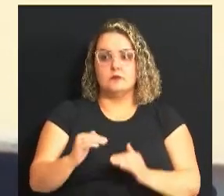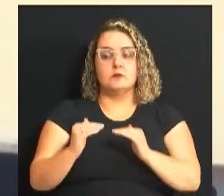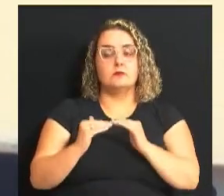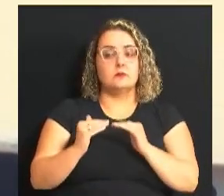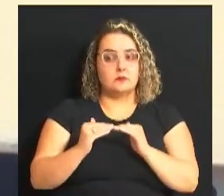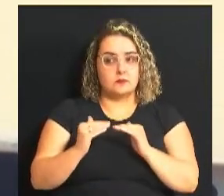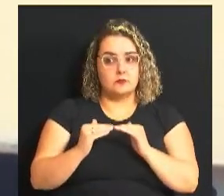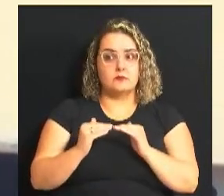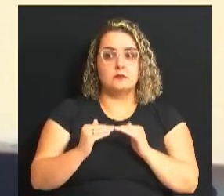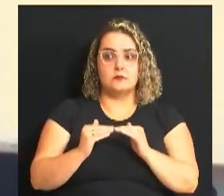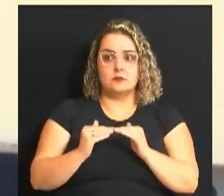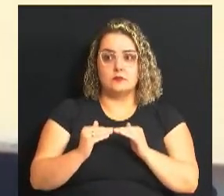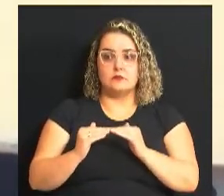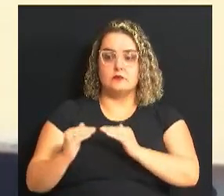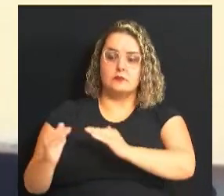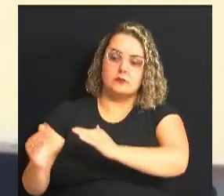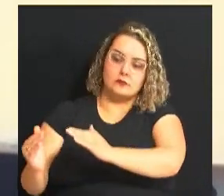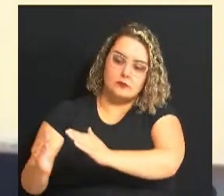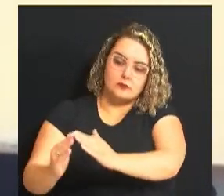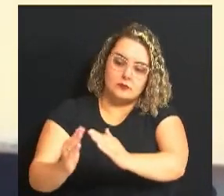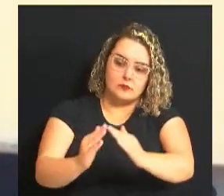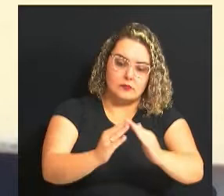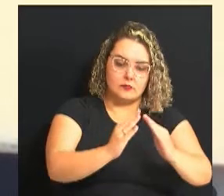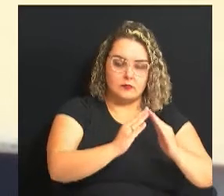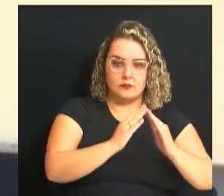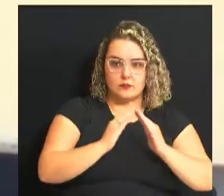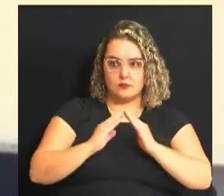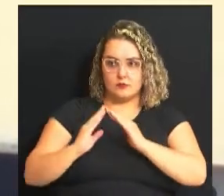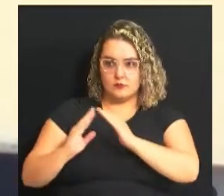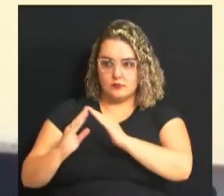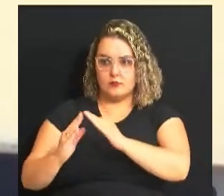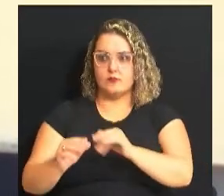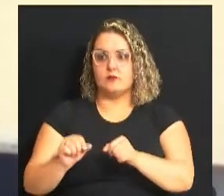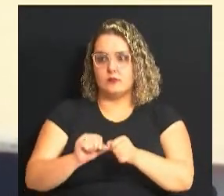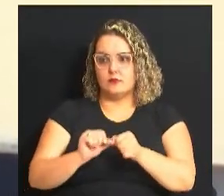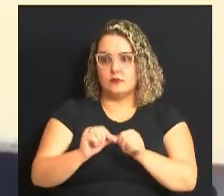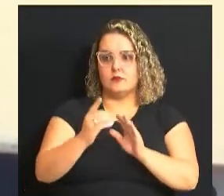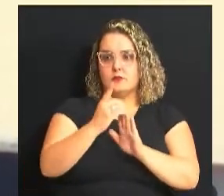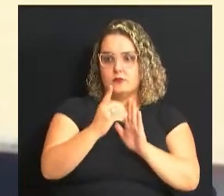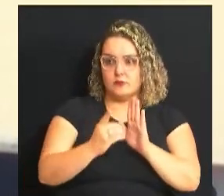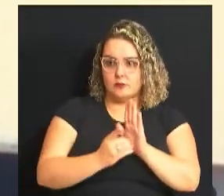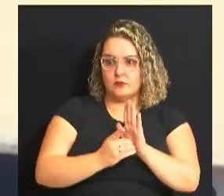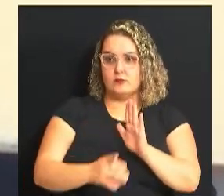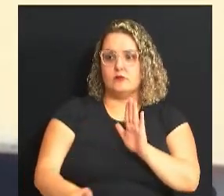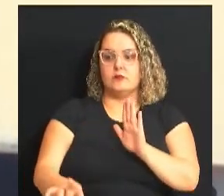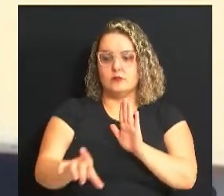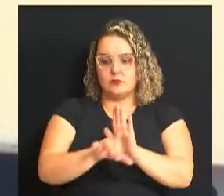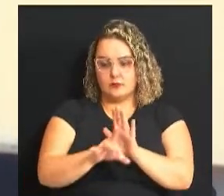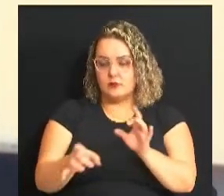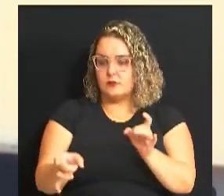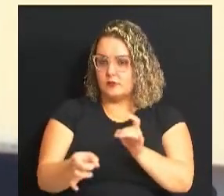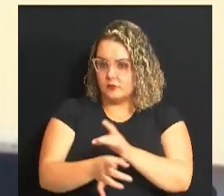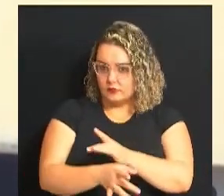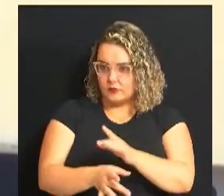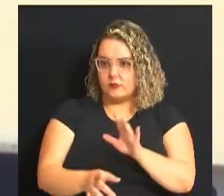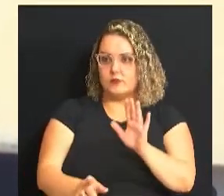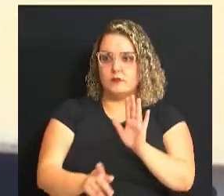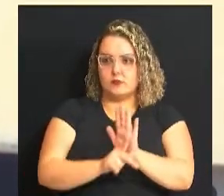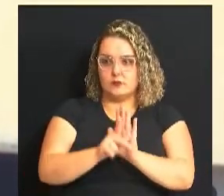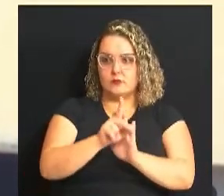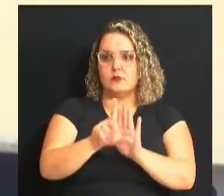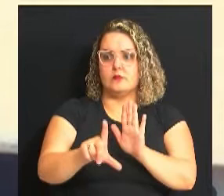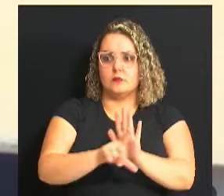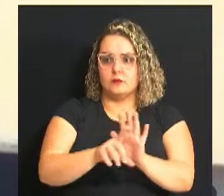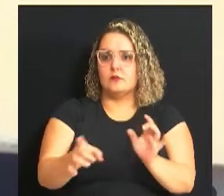dos vizinhos, que a gente fez através de um decreto. Então, tem a lei pronta, né, o projeto de lei está